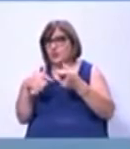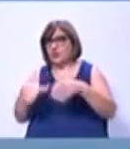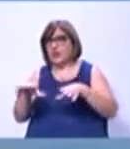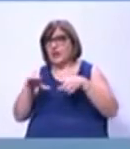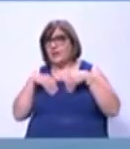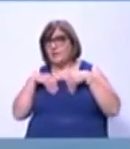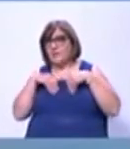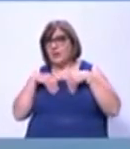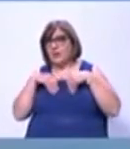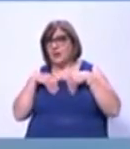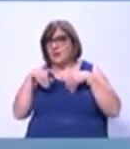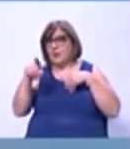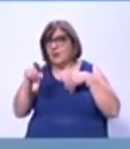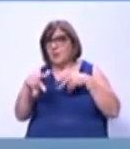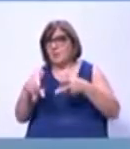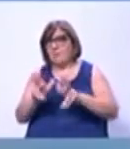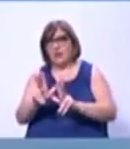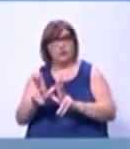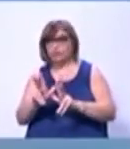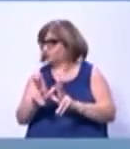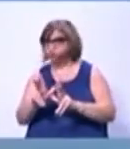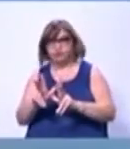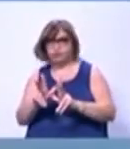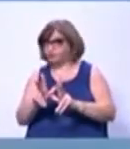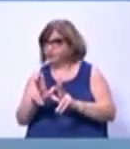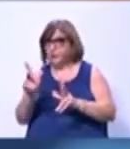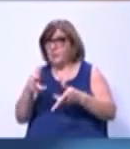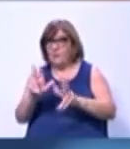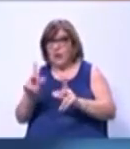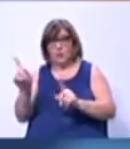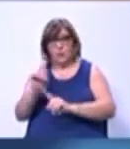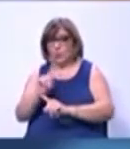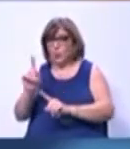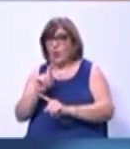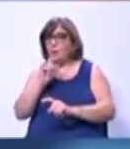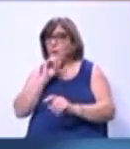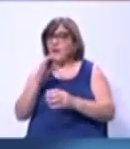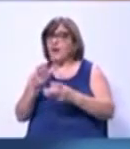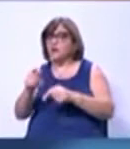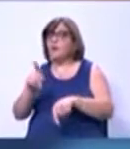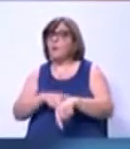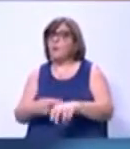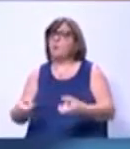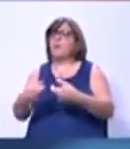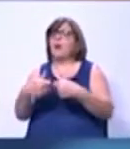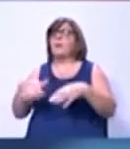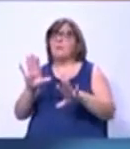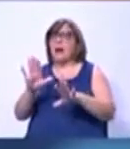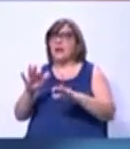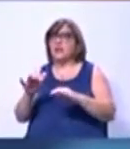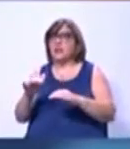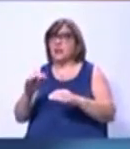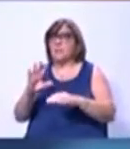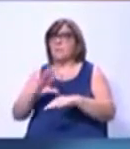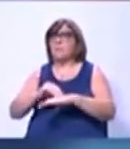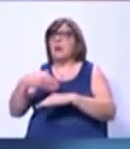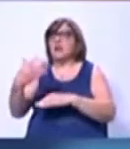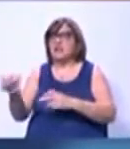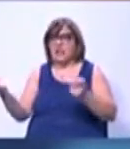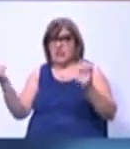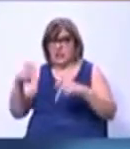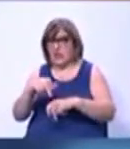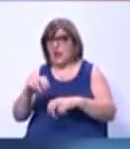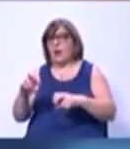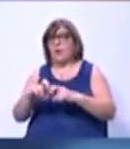esse tipo de métodos, não é? Sim, que são métodos que até podem resolver na Sim. hora, mas a médio prazo, vão curto trazer prazo.